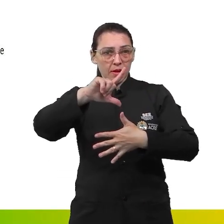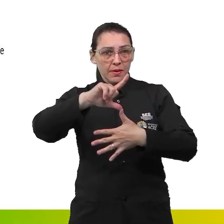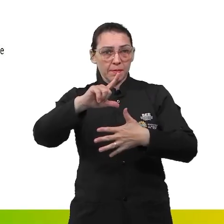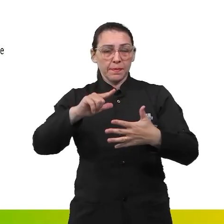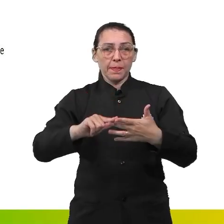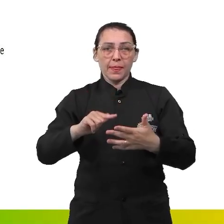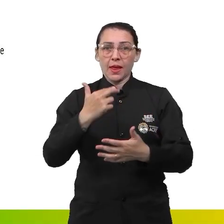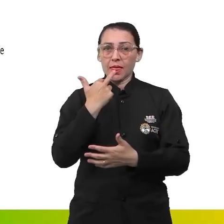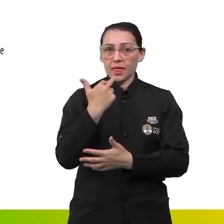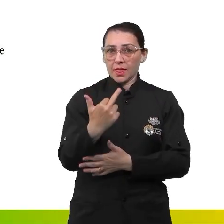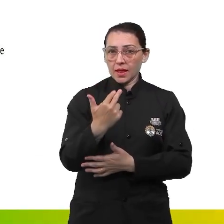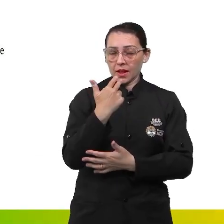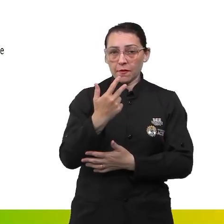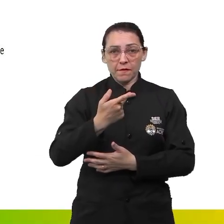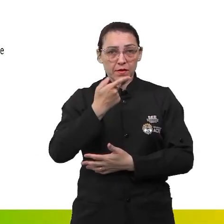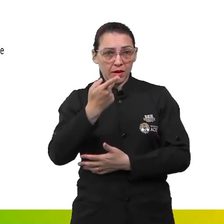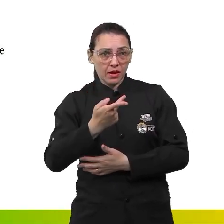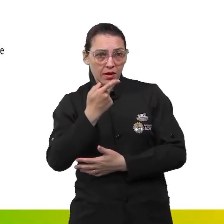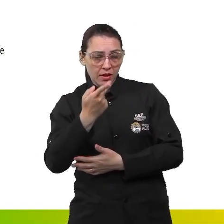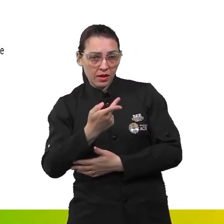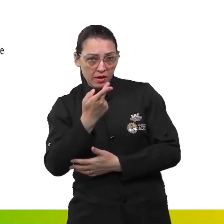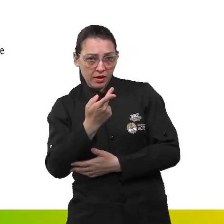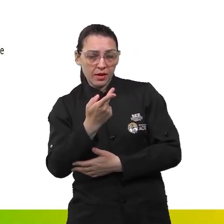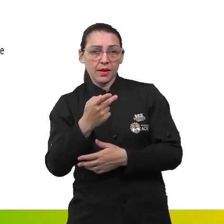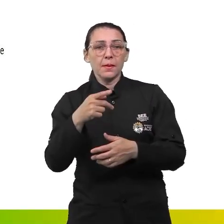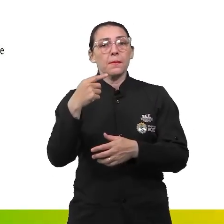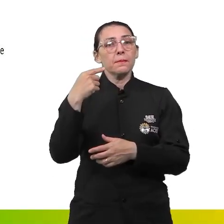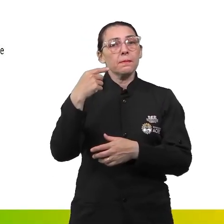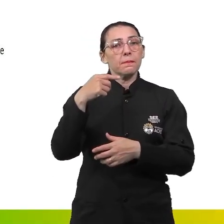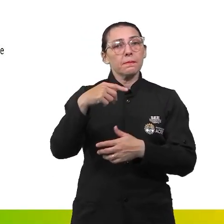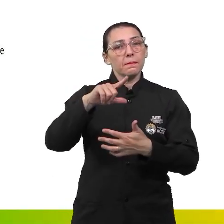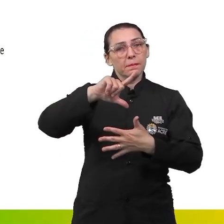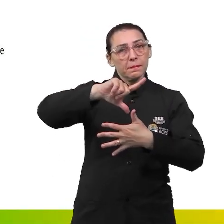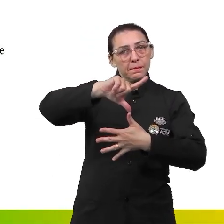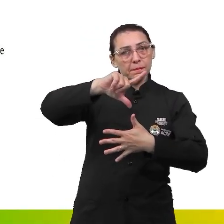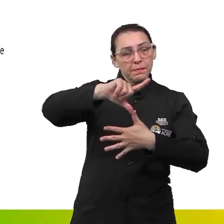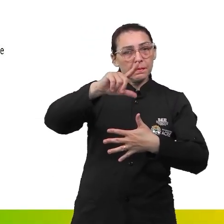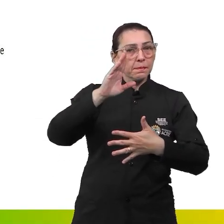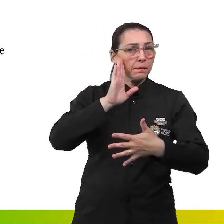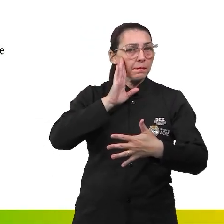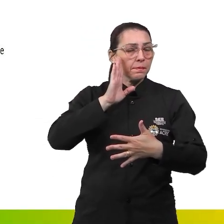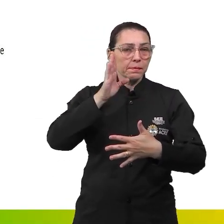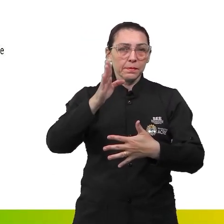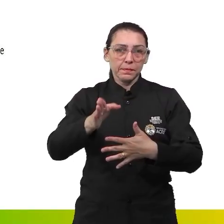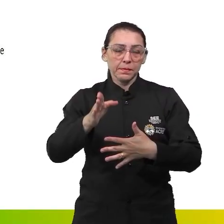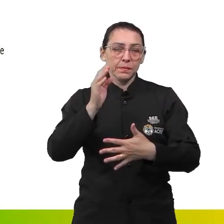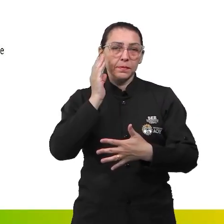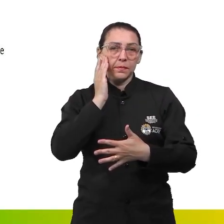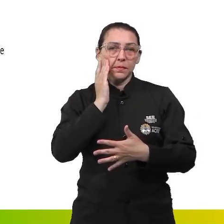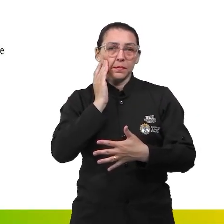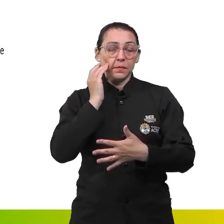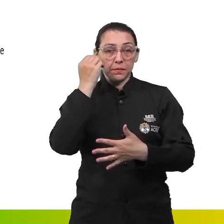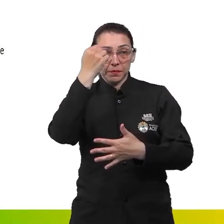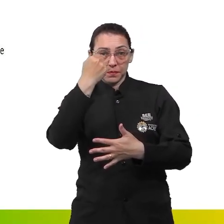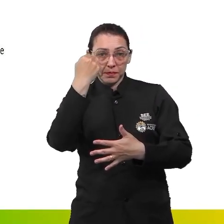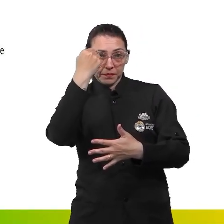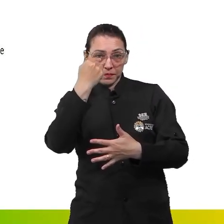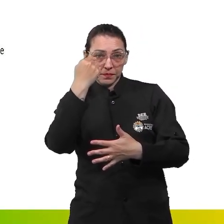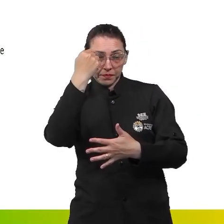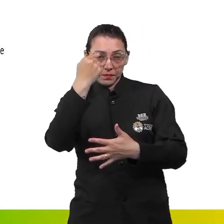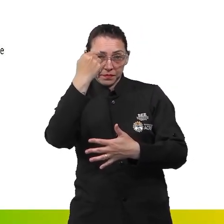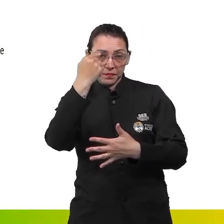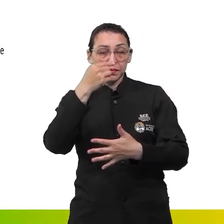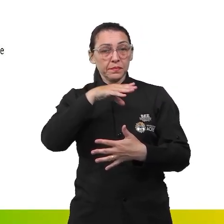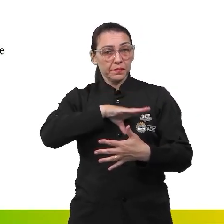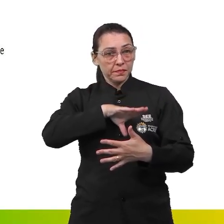na língua falada pela América Latina, principalmente aí o espanhol, né, e